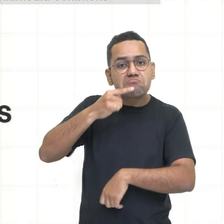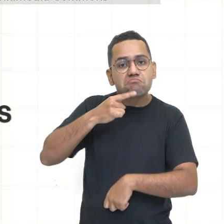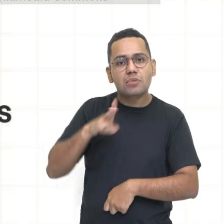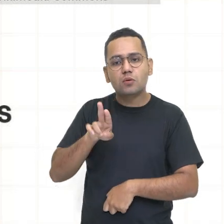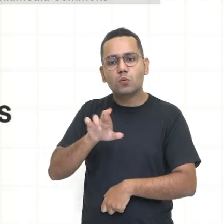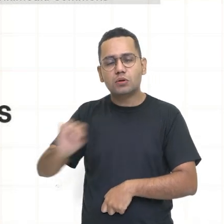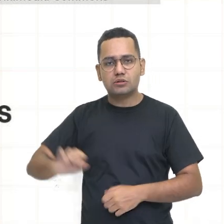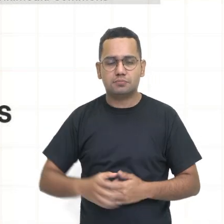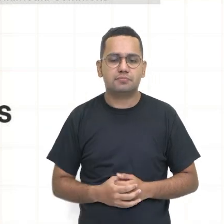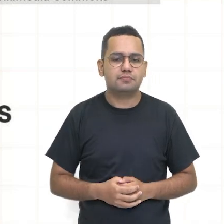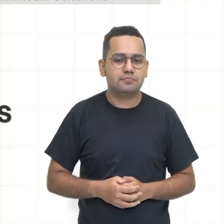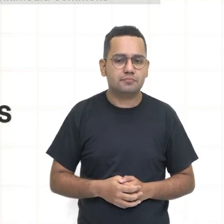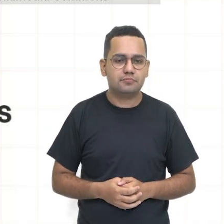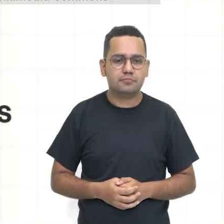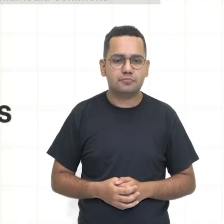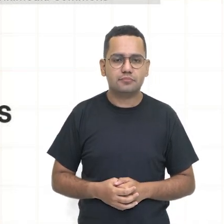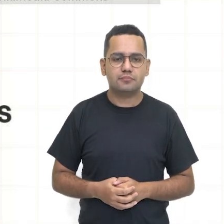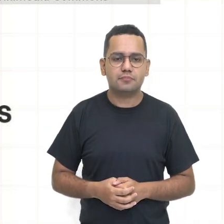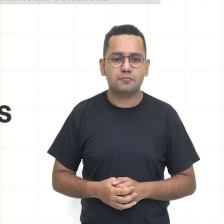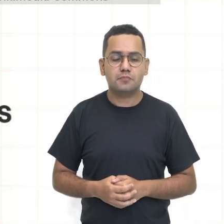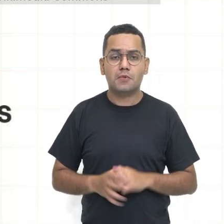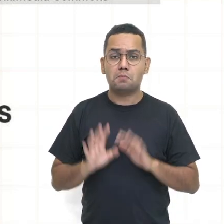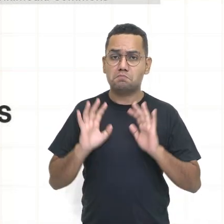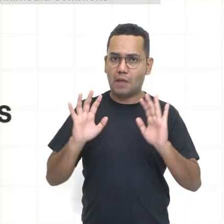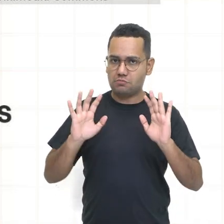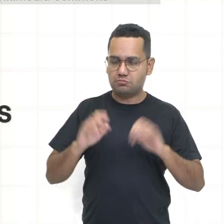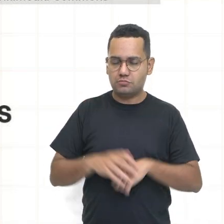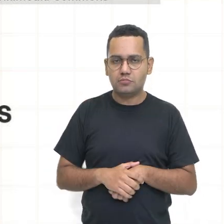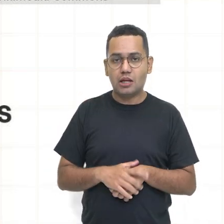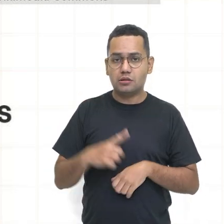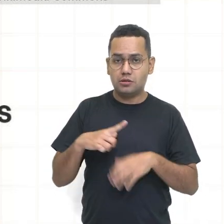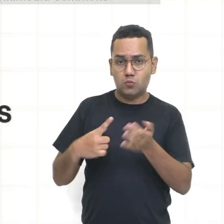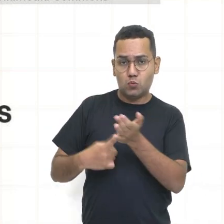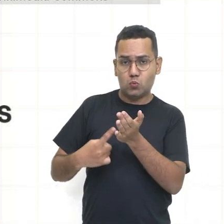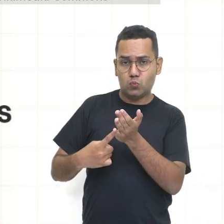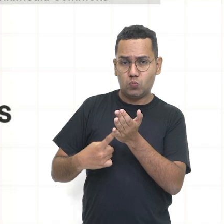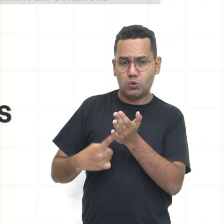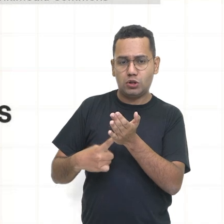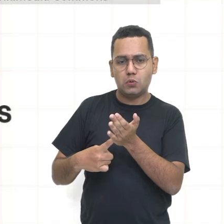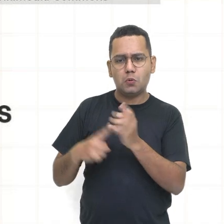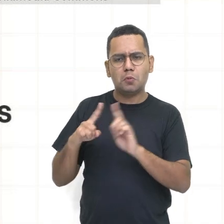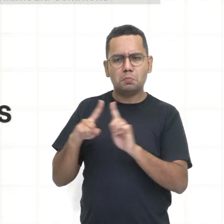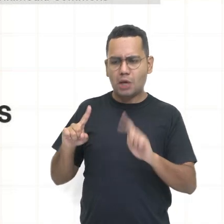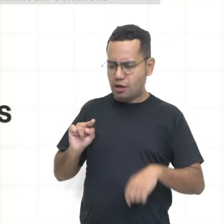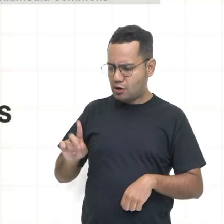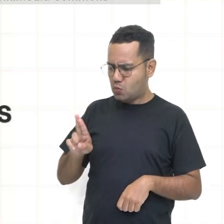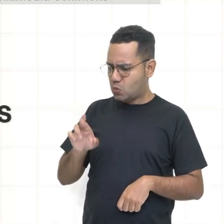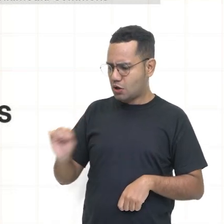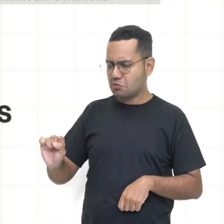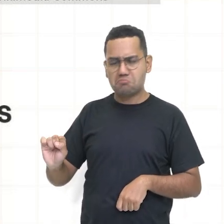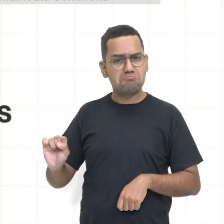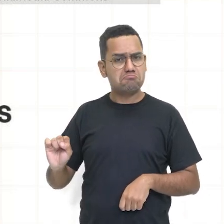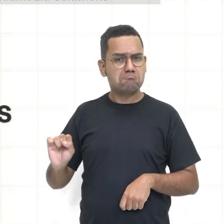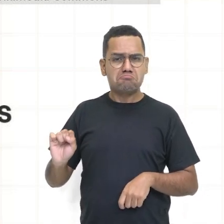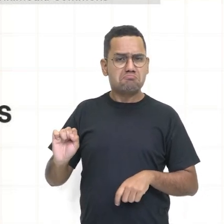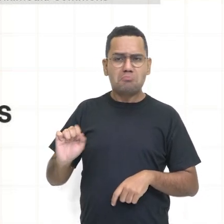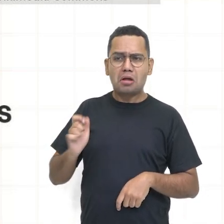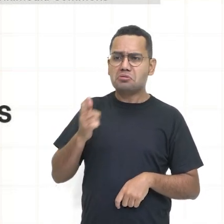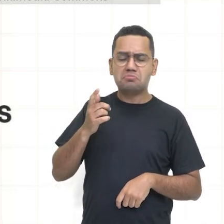soviéticas. Como havia esse acordo, os soviéticos eles acabaram dando uma certa relaxada em